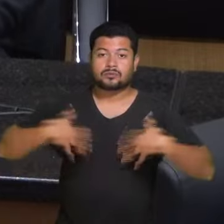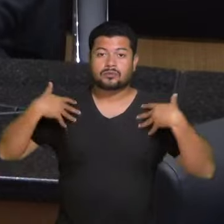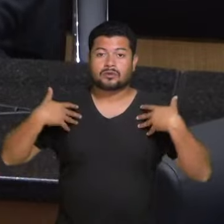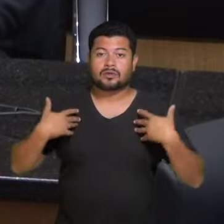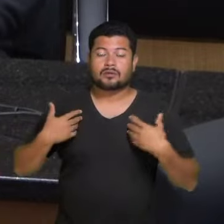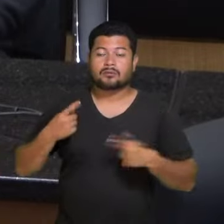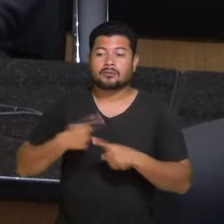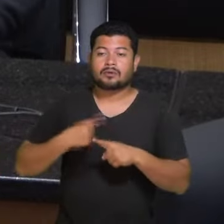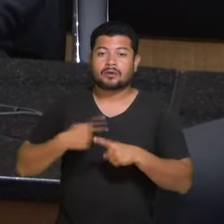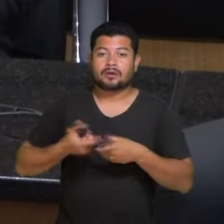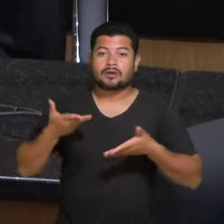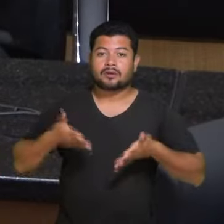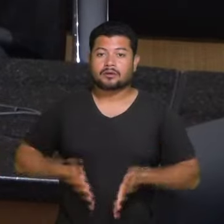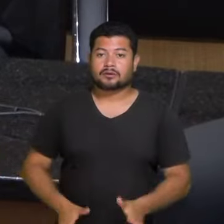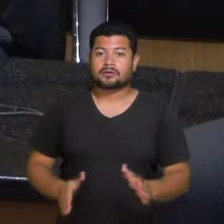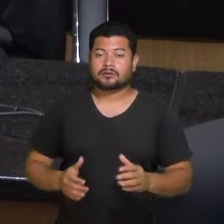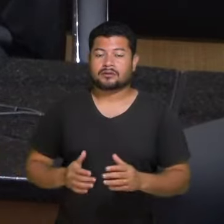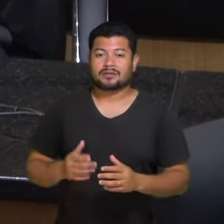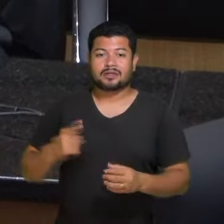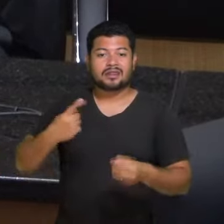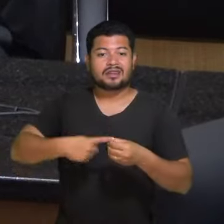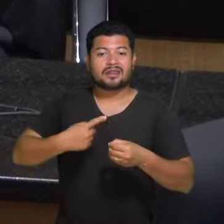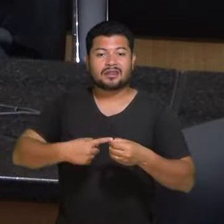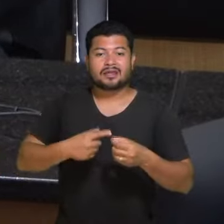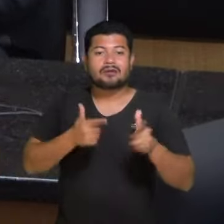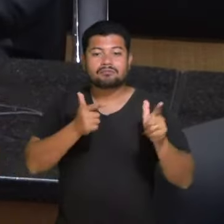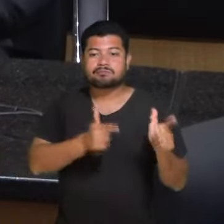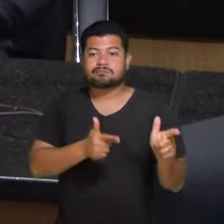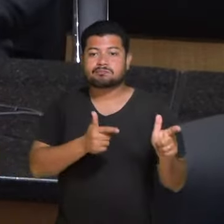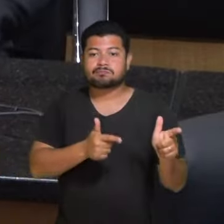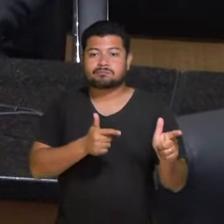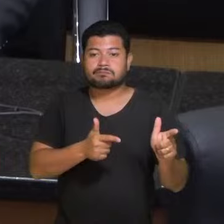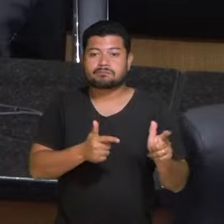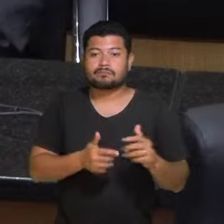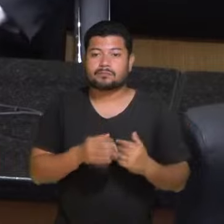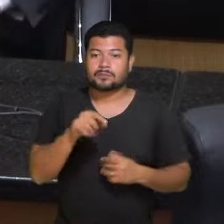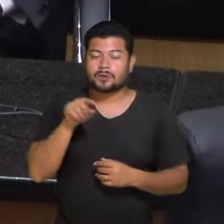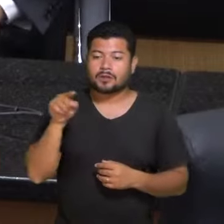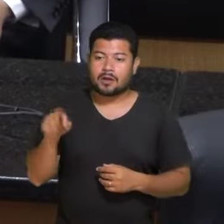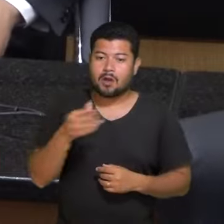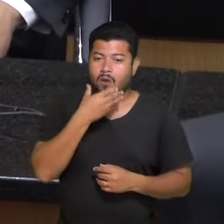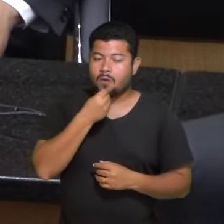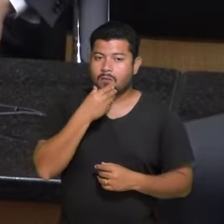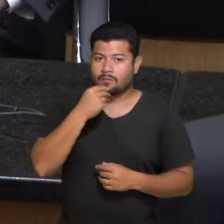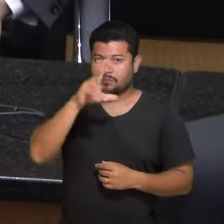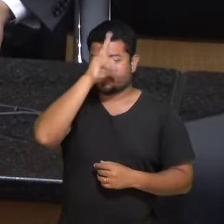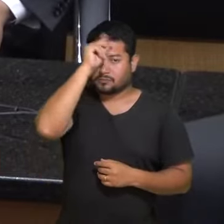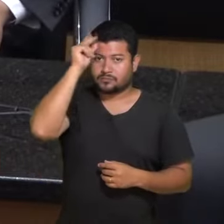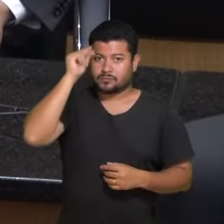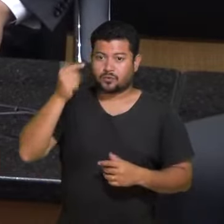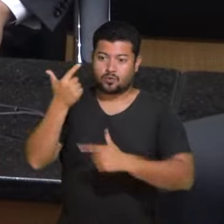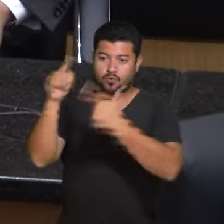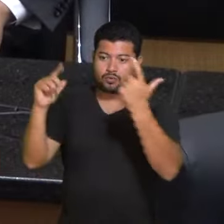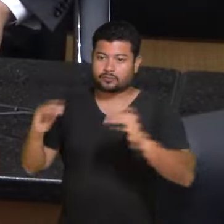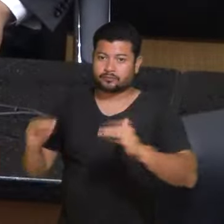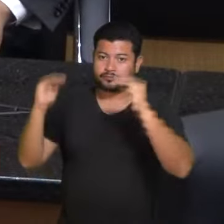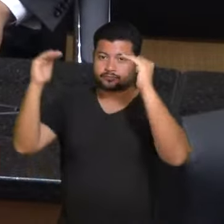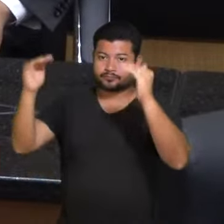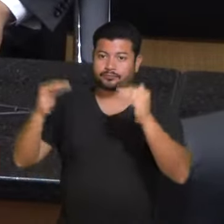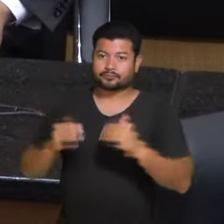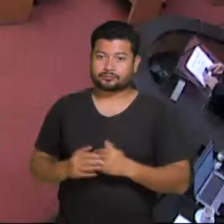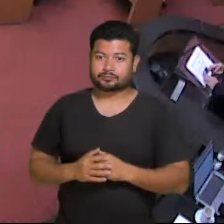nasceu na cidade de Caçador. Então, o prefeito Caçador estava lá também e outras autoridades do Estado. Era